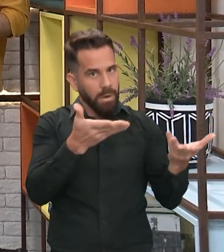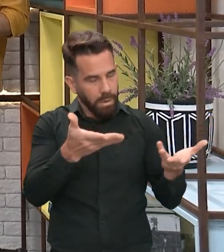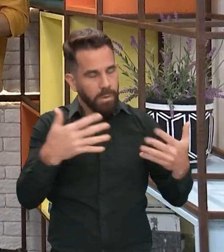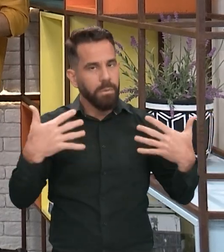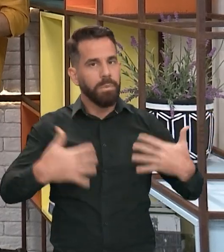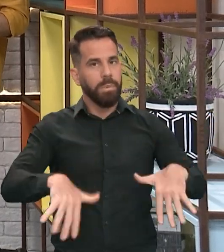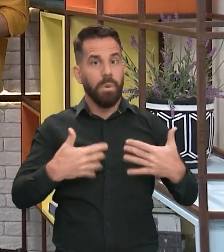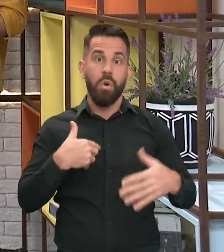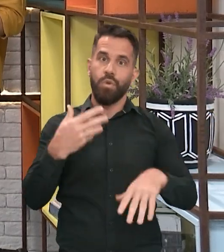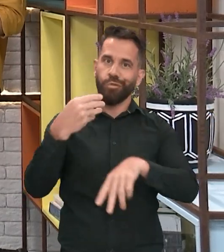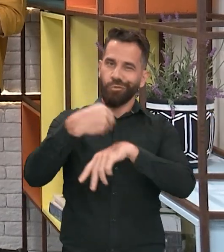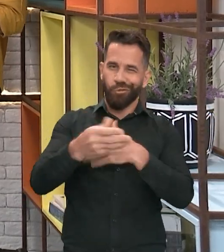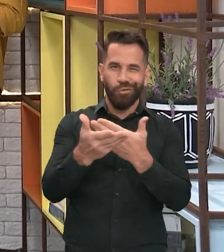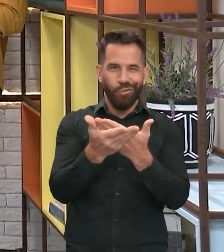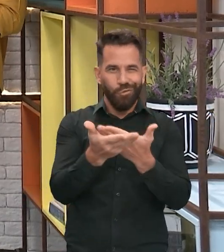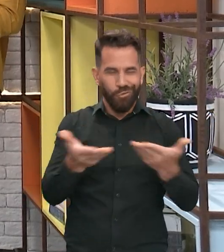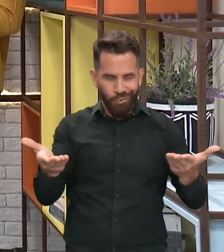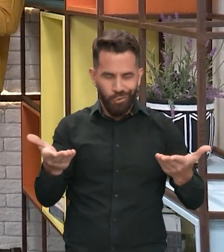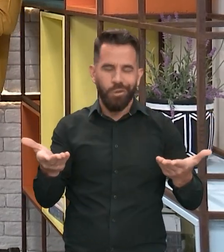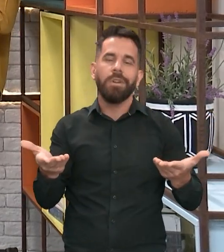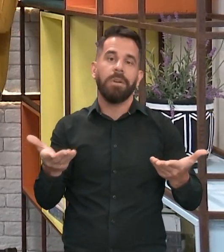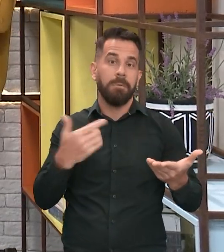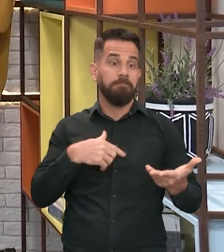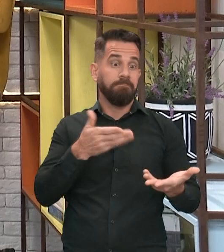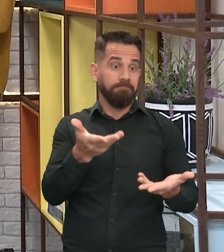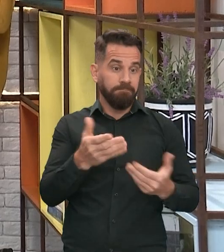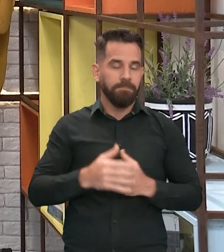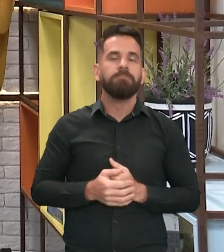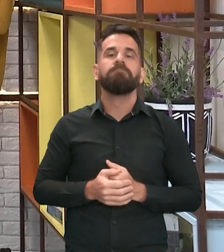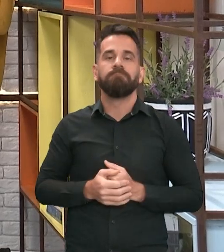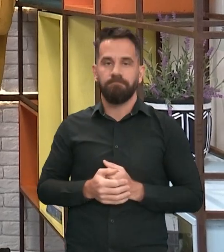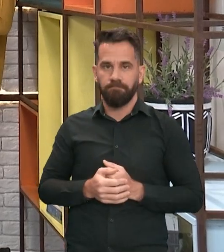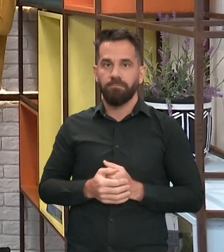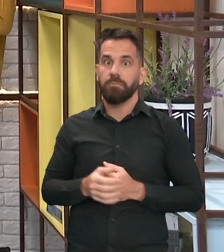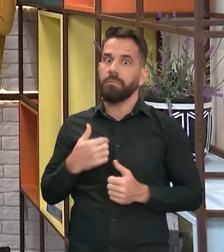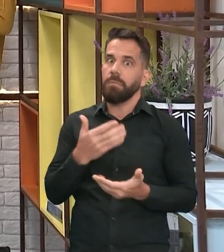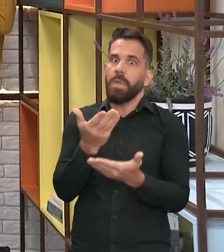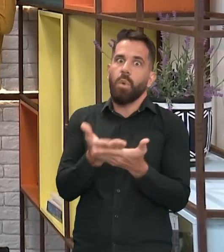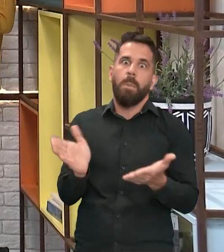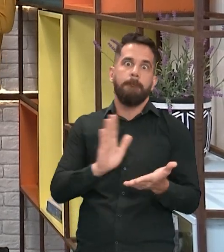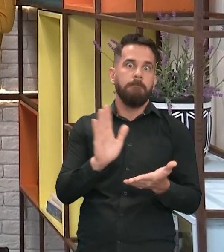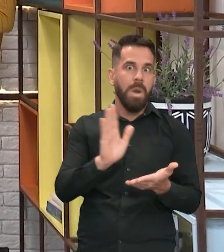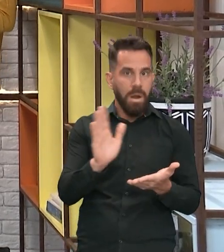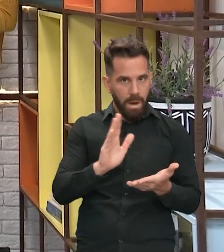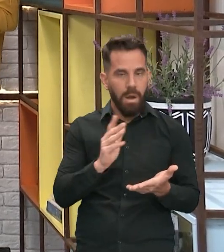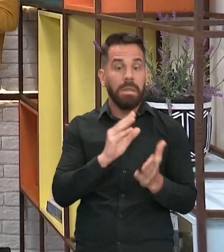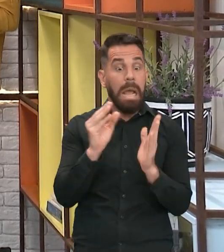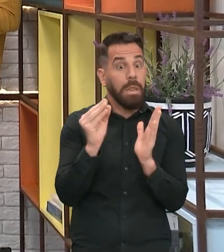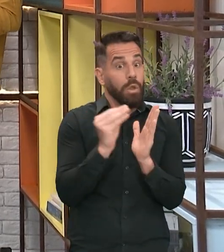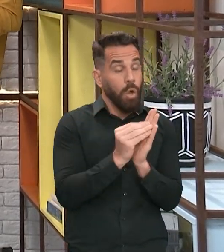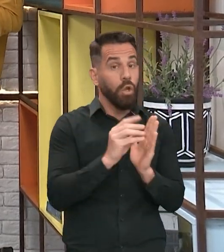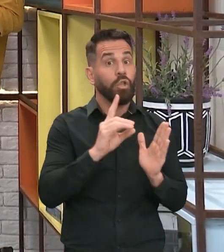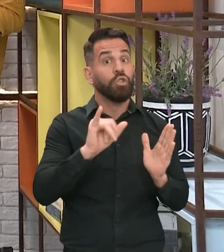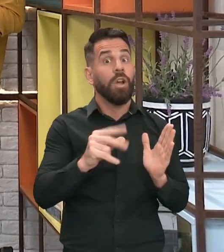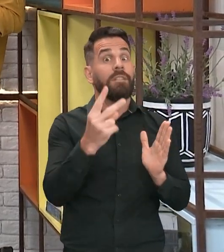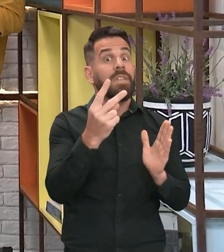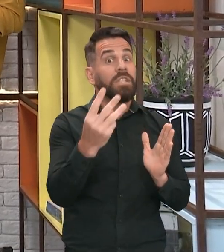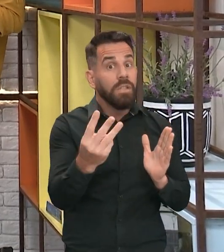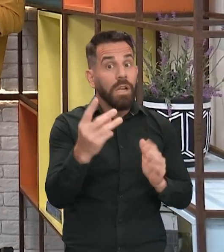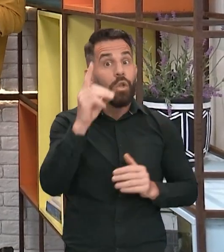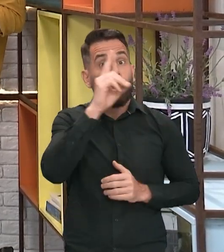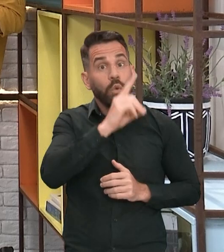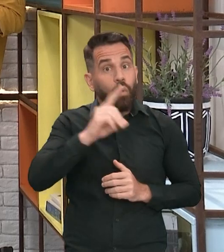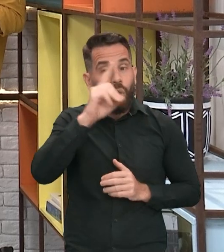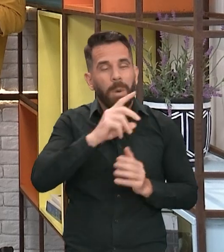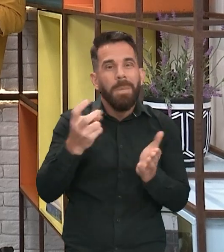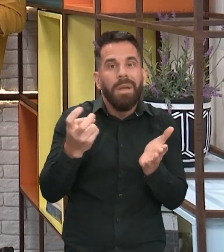gente traz para você, a Rayane trazendo aí essa dica. E não perca essa oportunidade, anota na agenda, por favor, dia 23, domingo, às 11